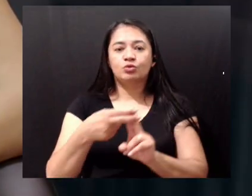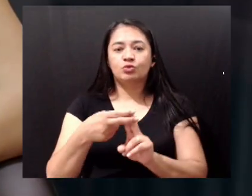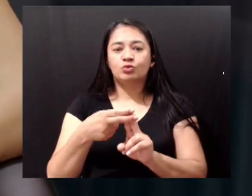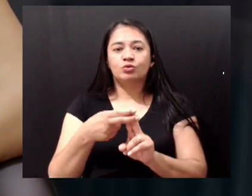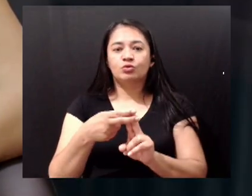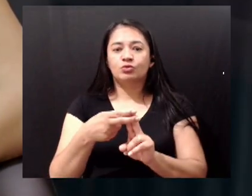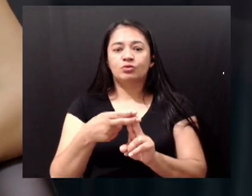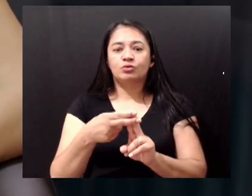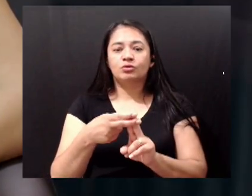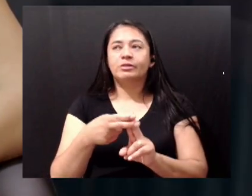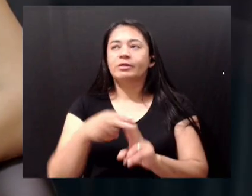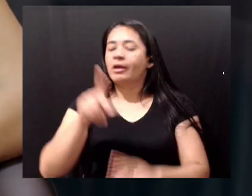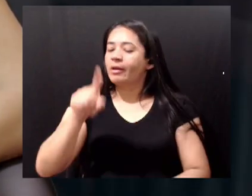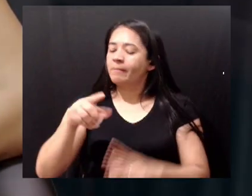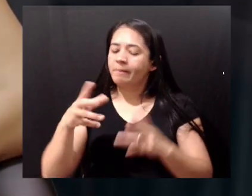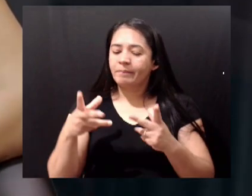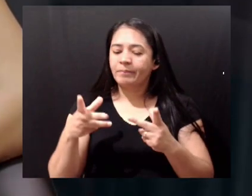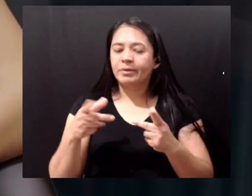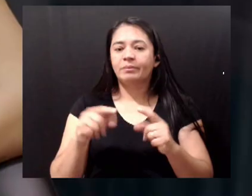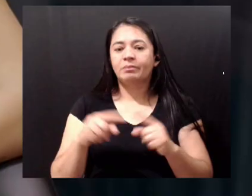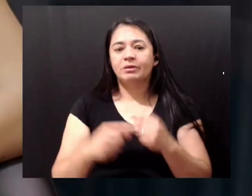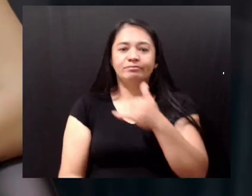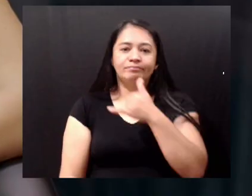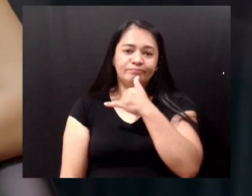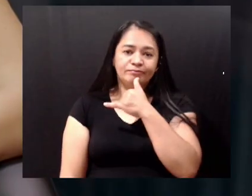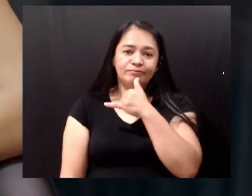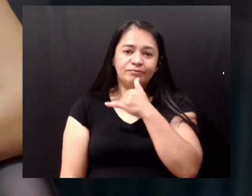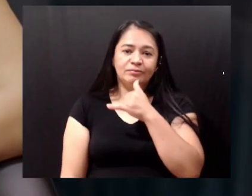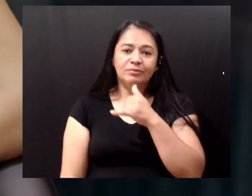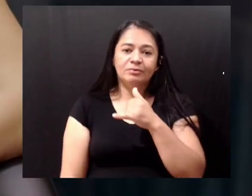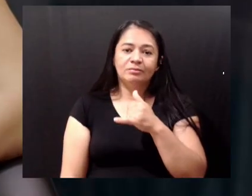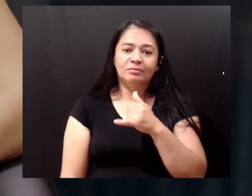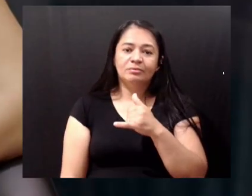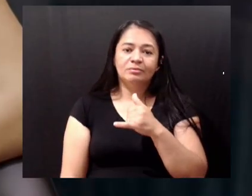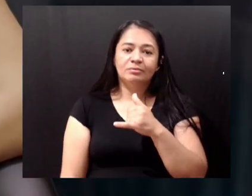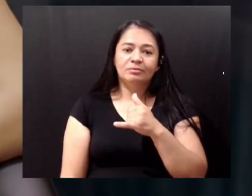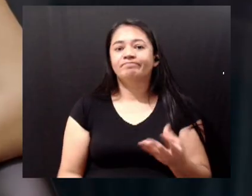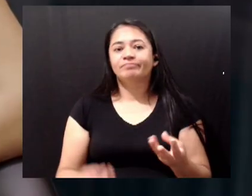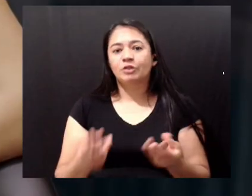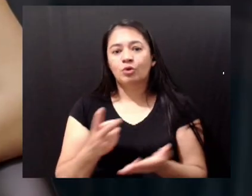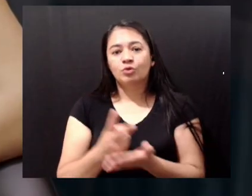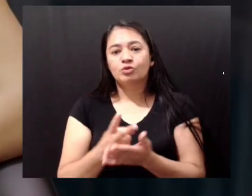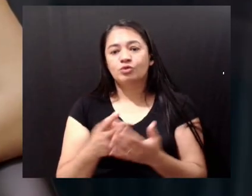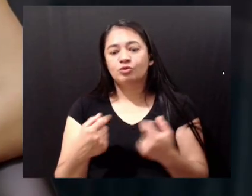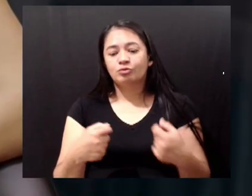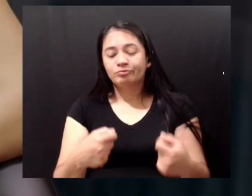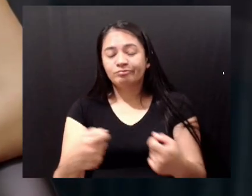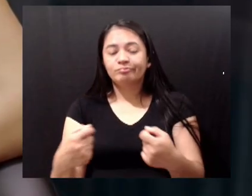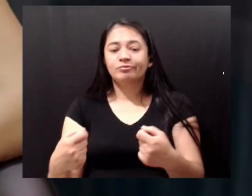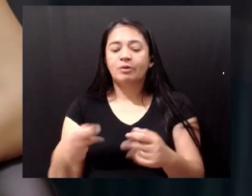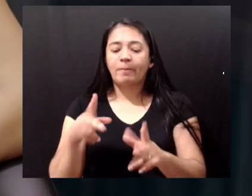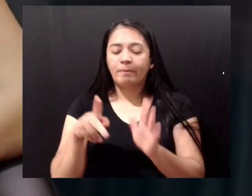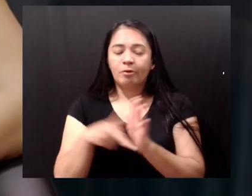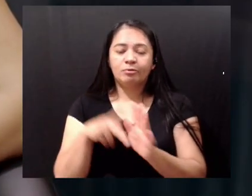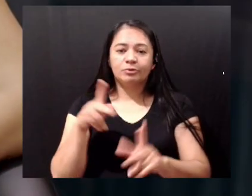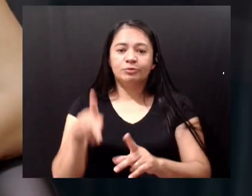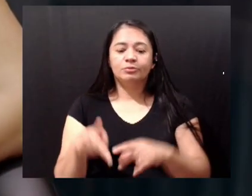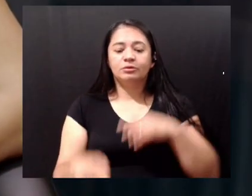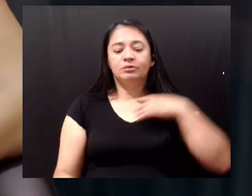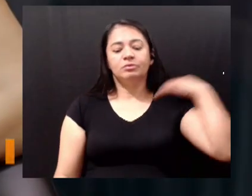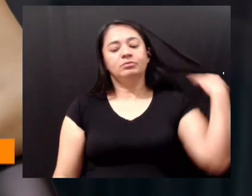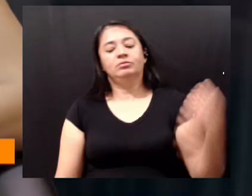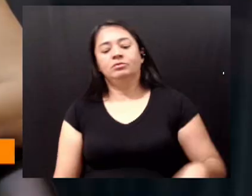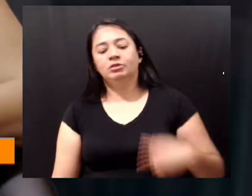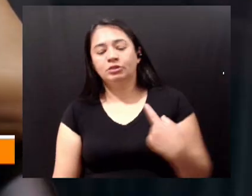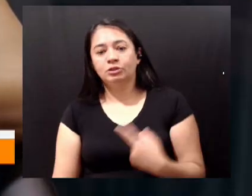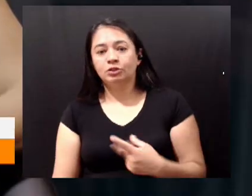né, mas infelizmente ele ainda está muito aquém, né, das necessidades da população, Uhum. né. Então quem tem